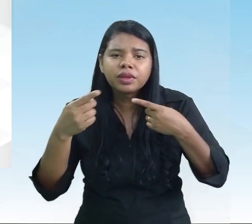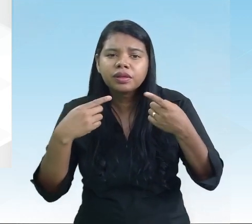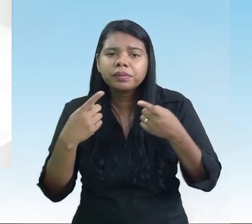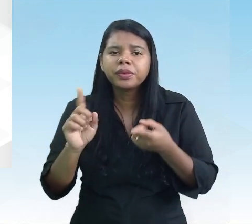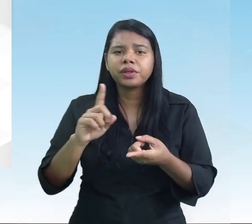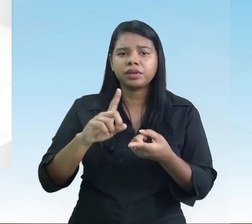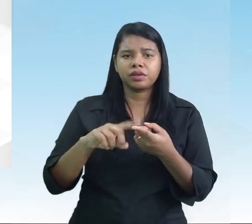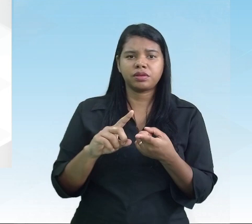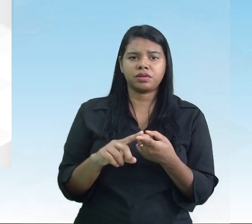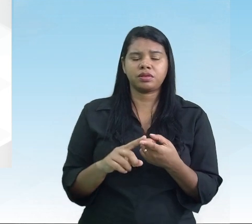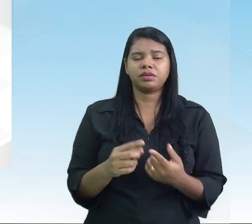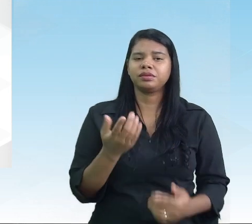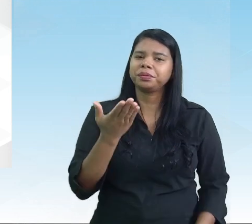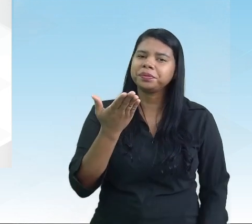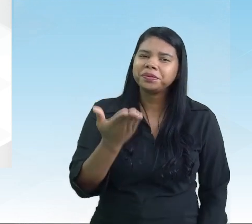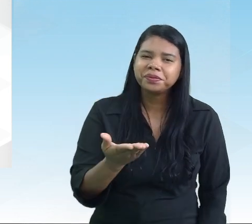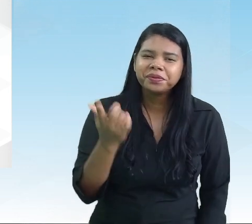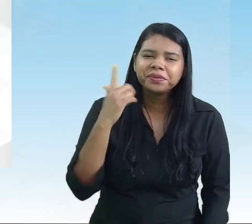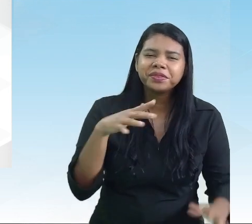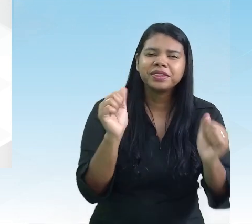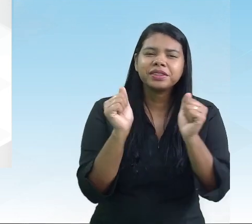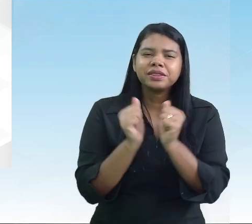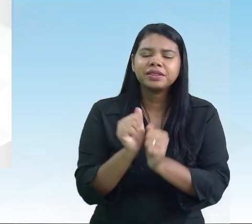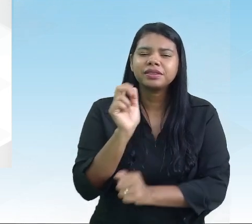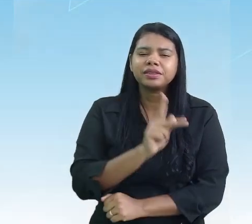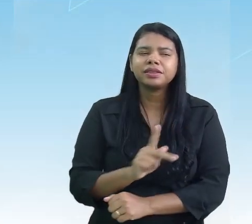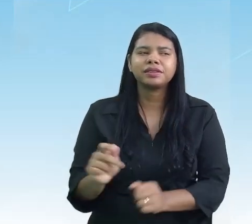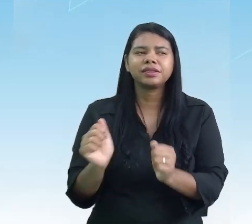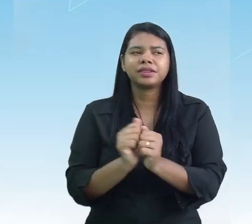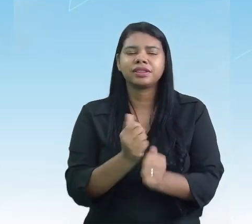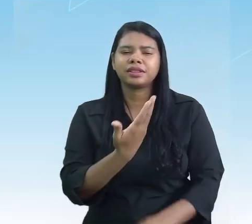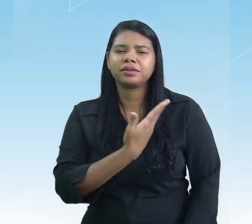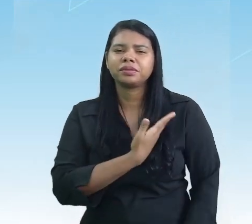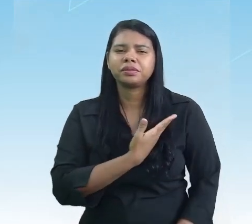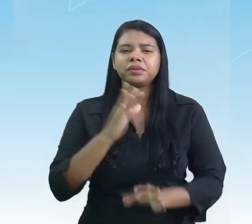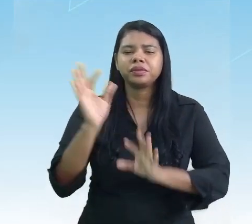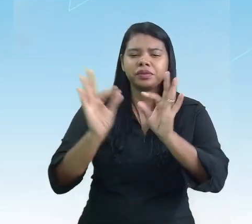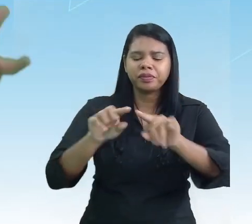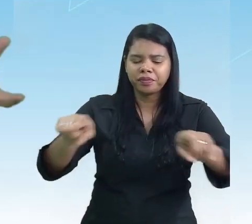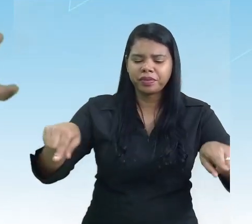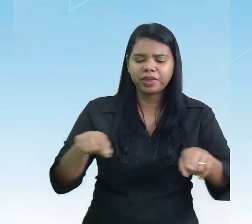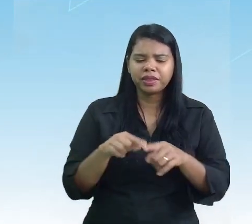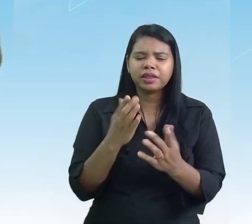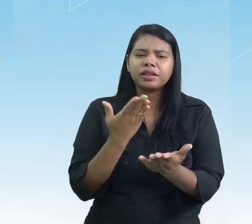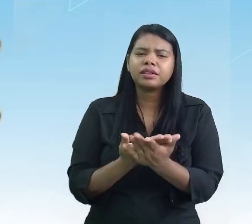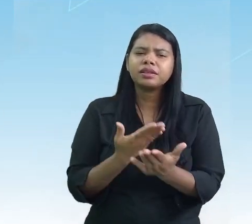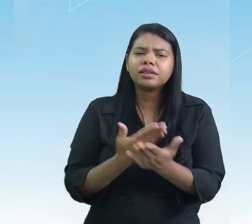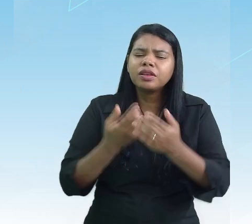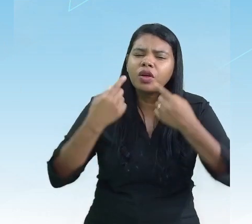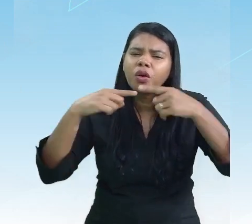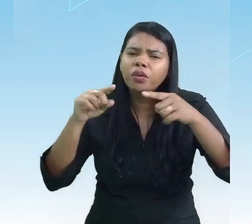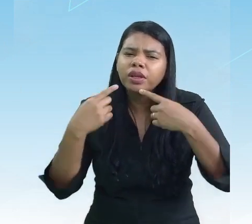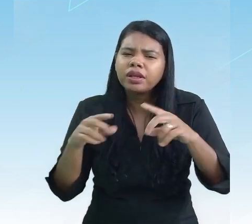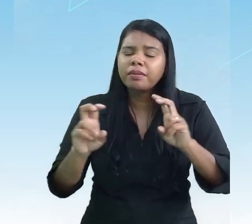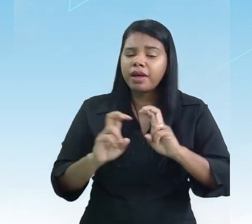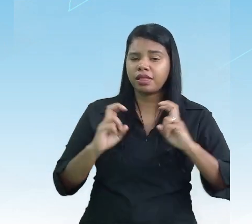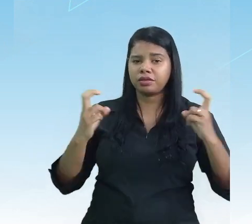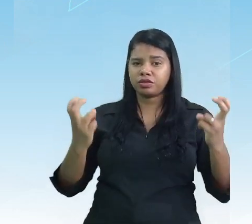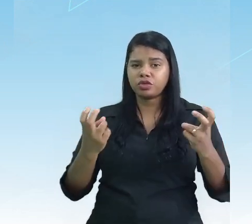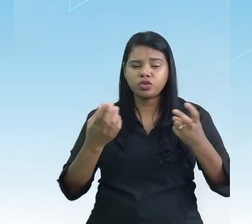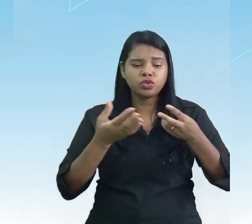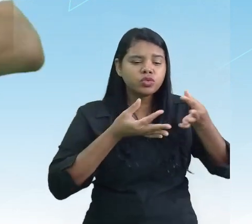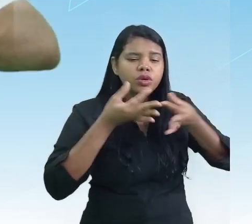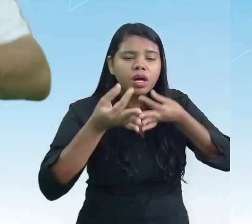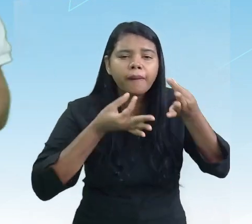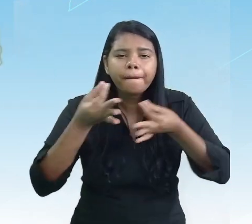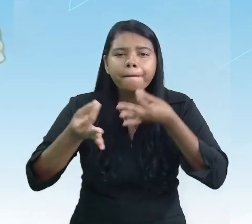que tal você com o seu professor e seus colegas fazerem em sala de aula um debate, um júri? Pode fazer um júri.